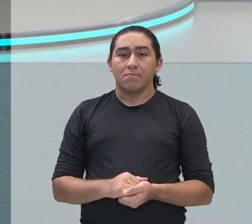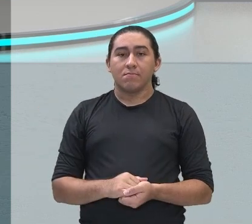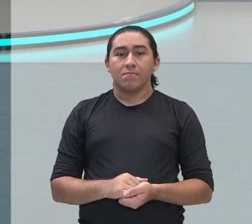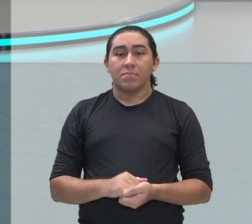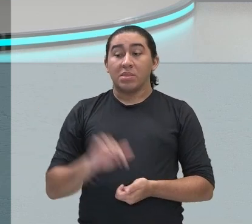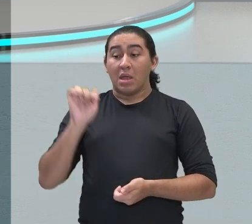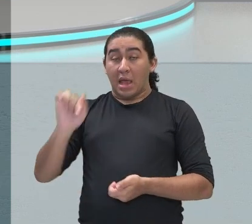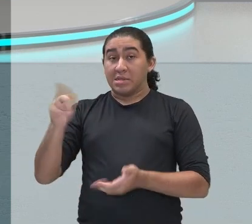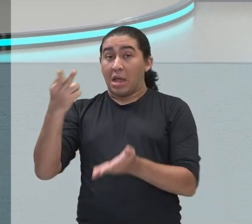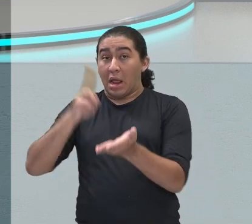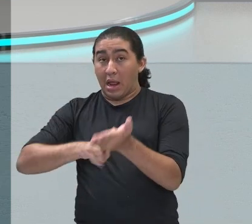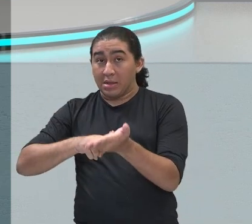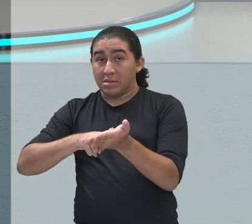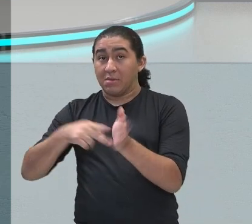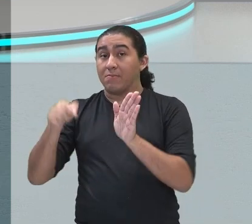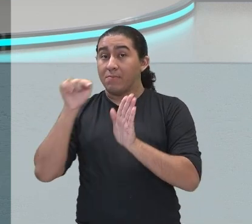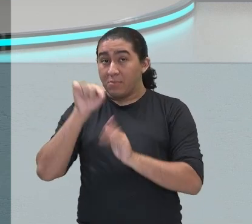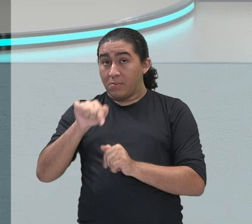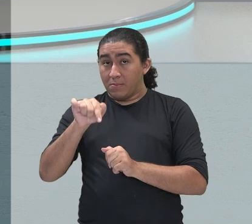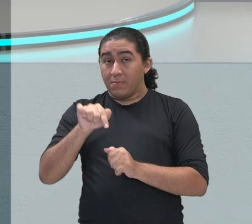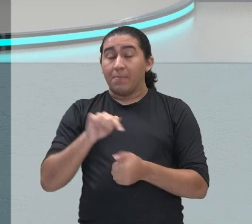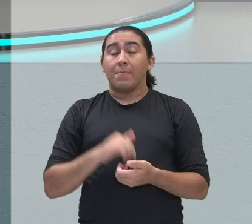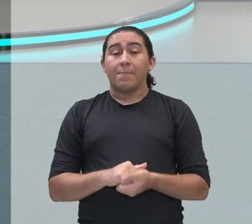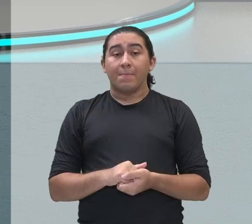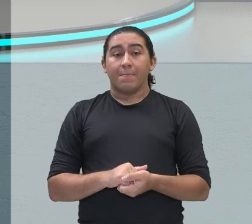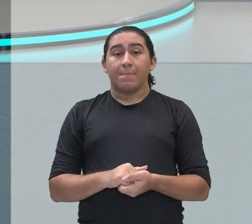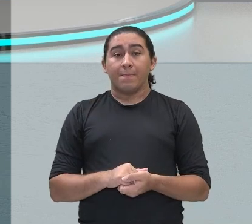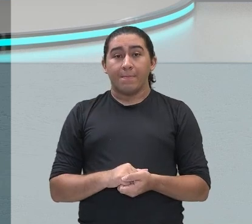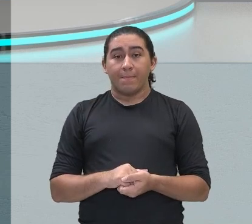Carta de Pero Vaz de Caminha,